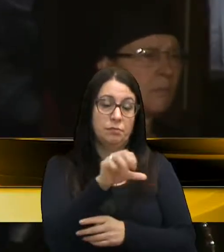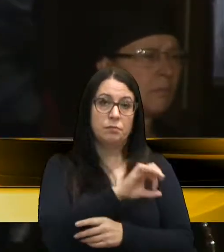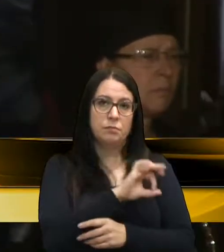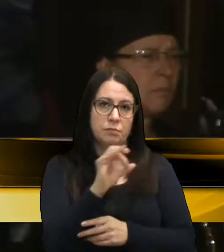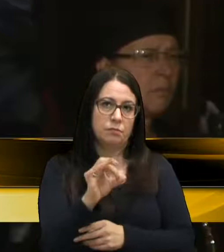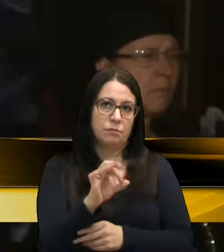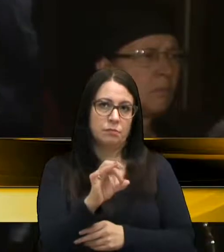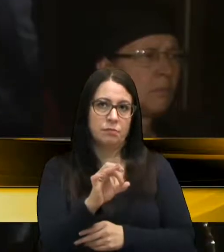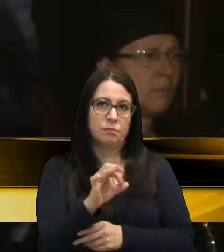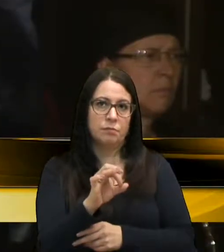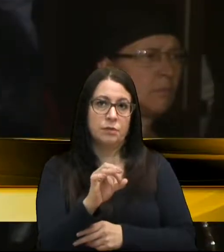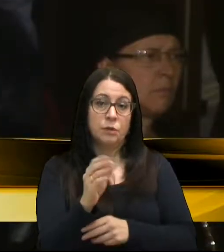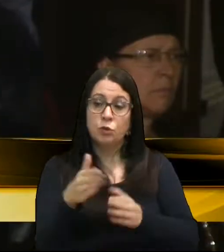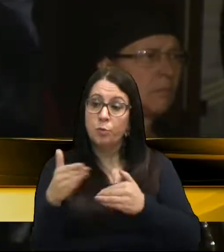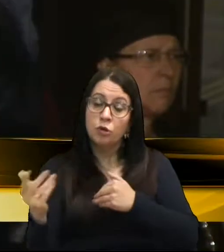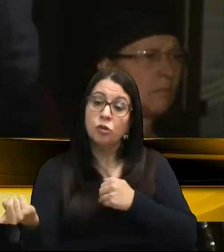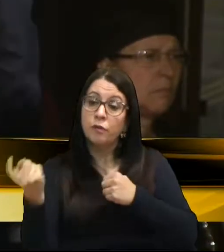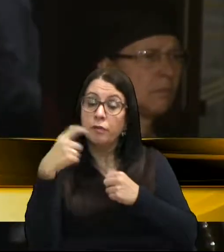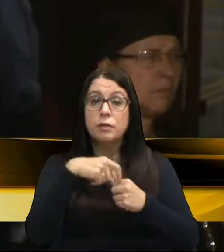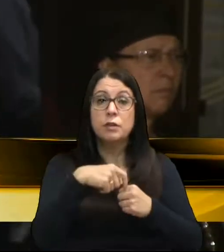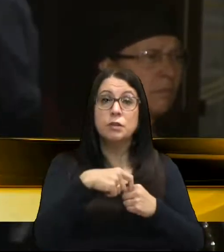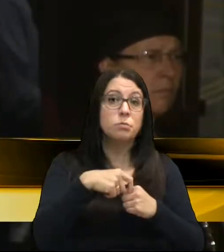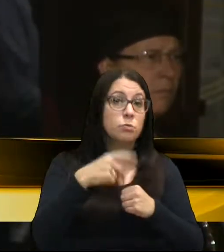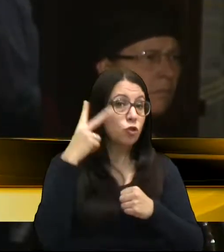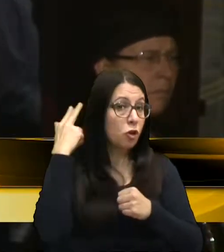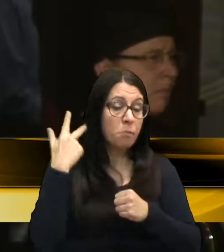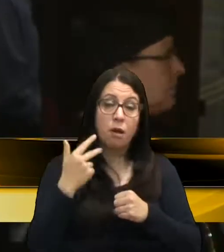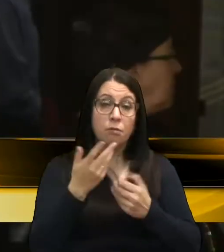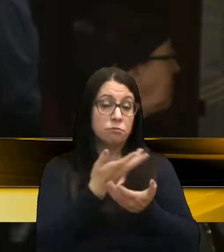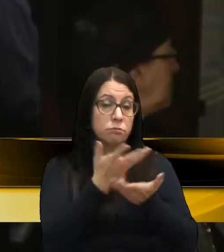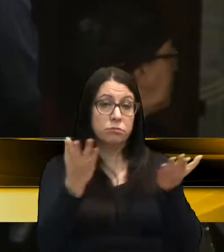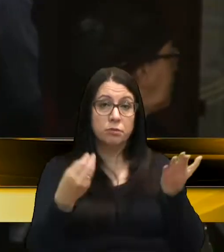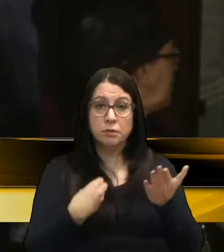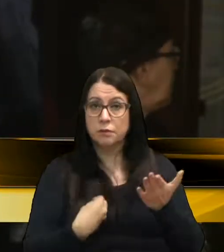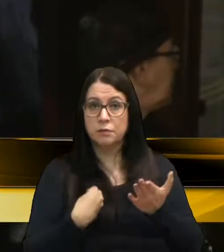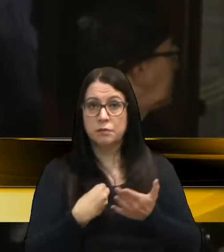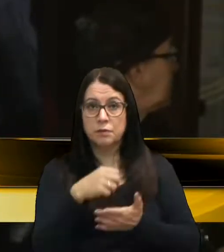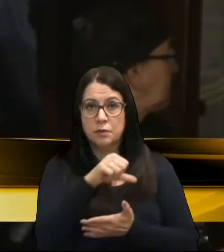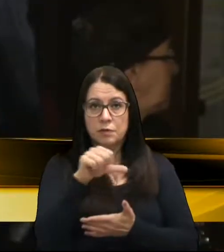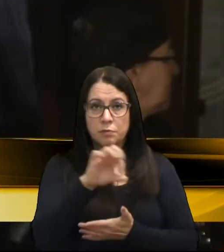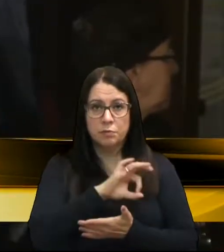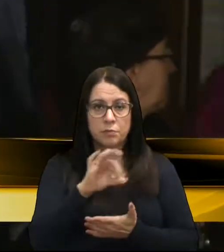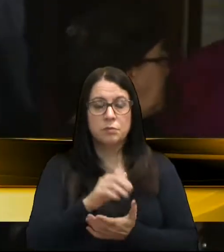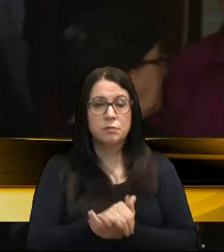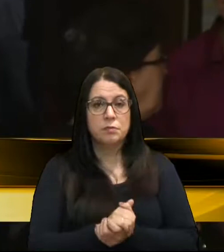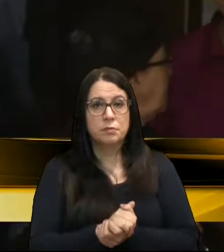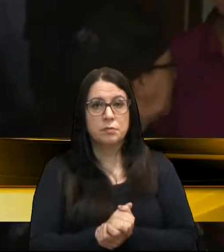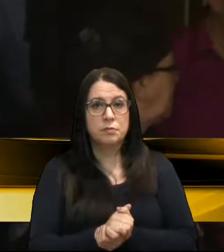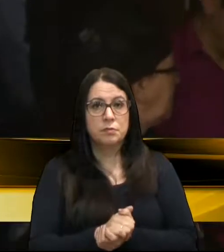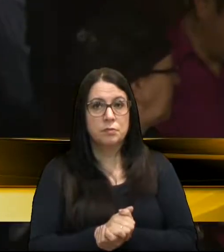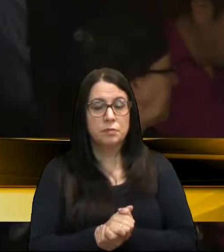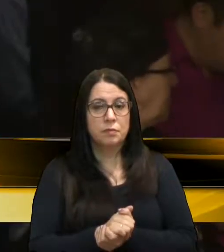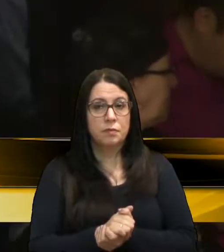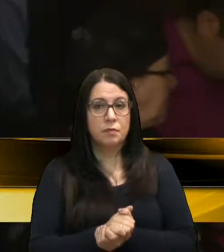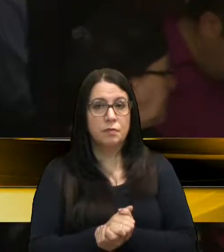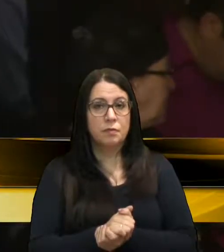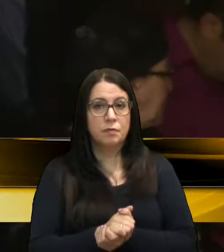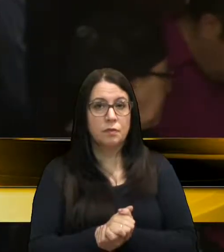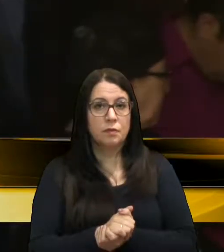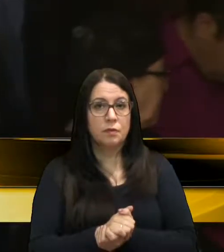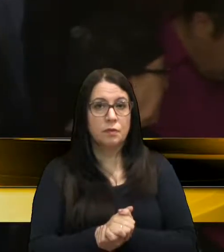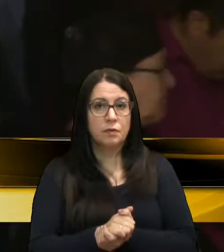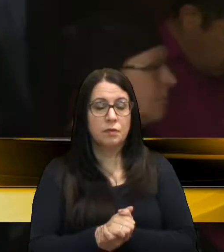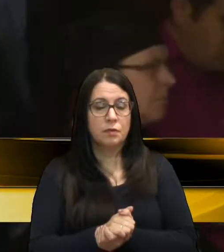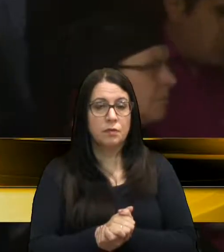das vezes o peixe é devolvido em condições para a natureza e sobrevive, 99% das vezes. Então, eu diria que,